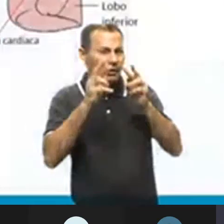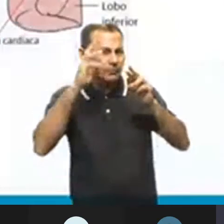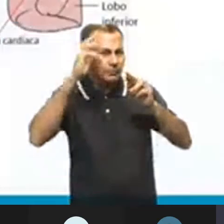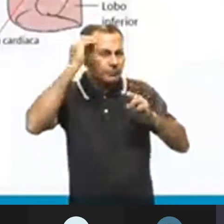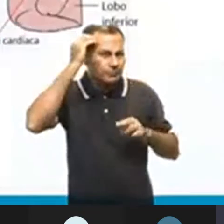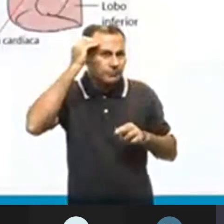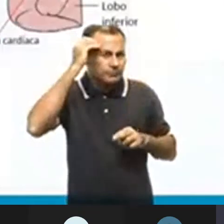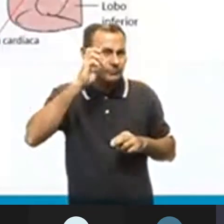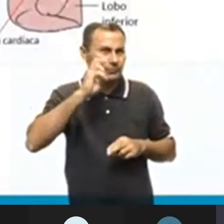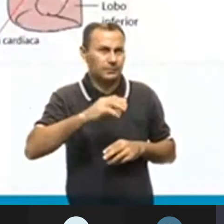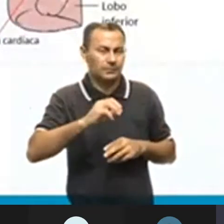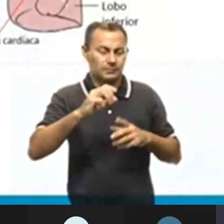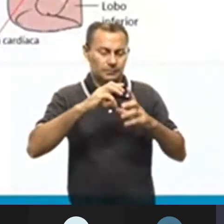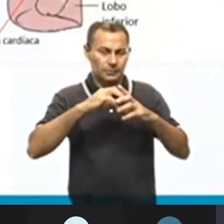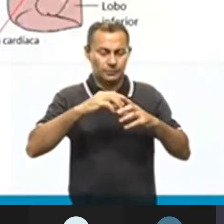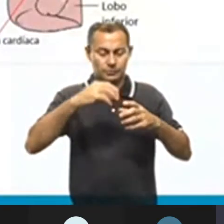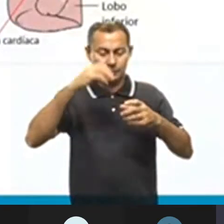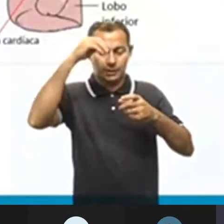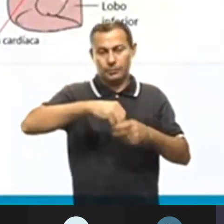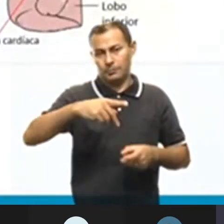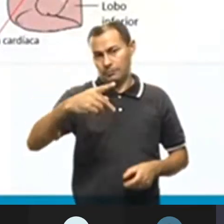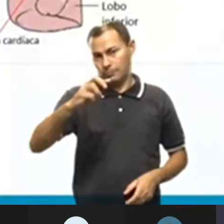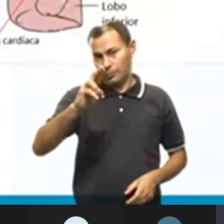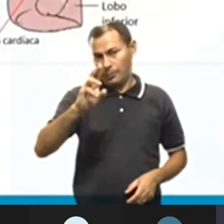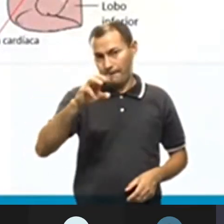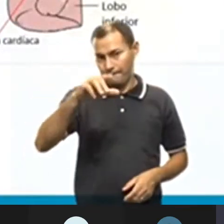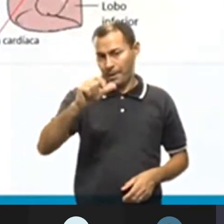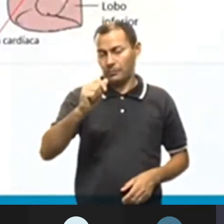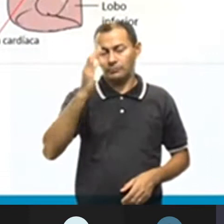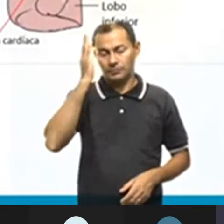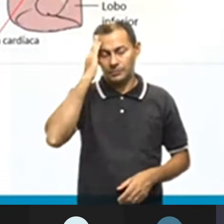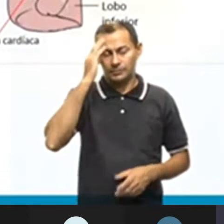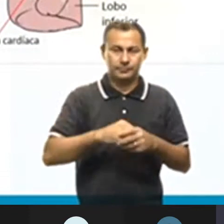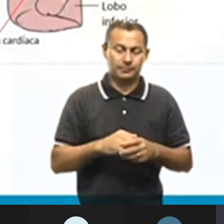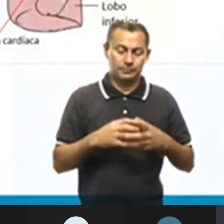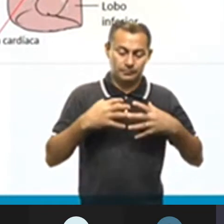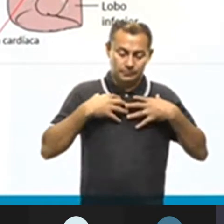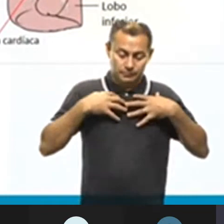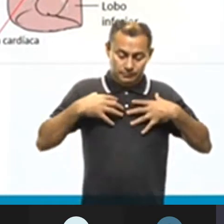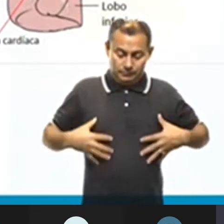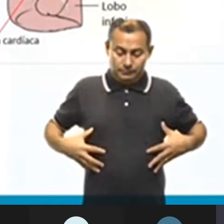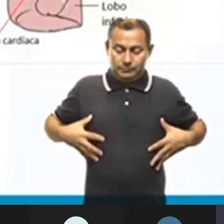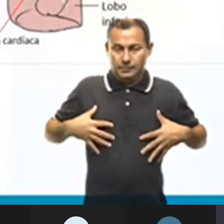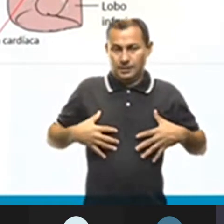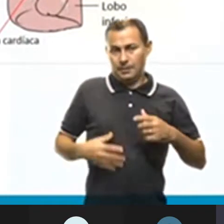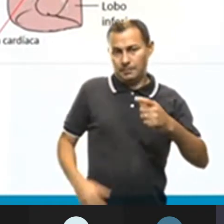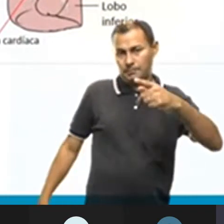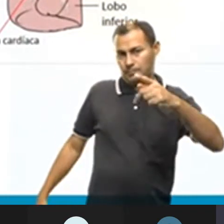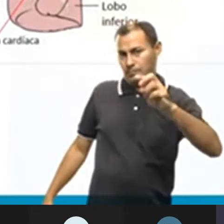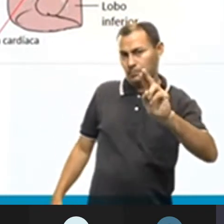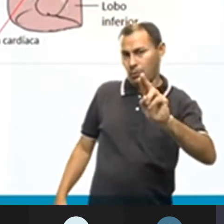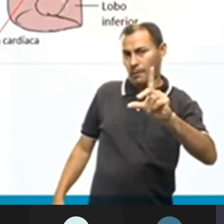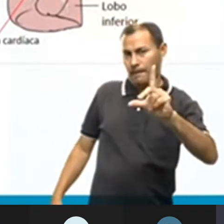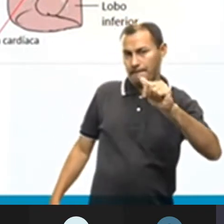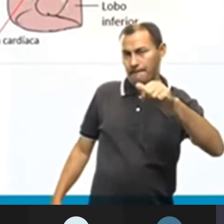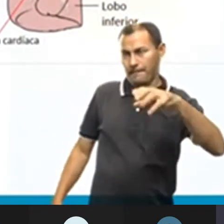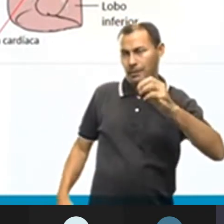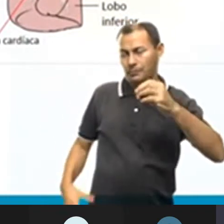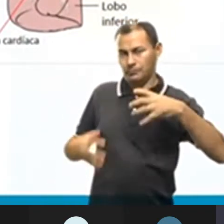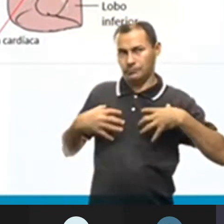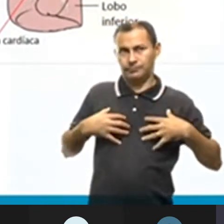vamos revisar rapidinho a anatomia desses pulmões. Os pulmões, a gente sabe que está na caixa respiratória, então eles estão cobertos, né,